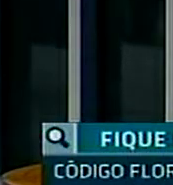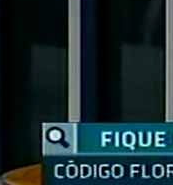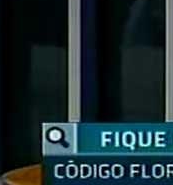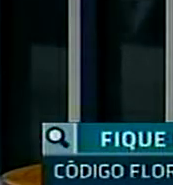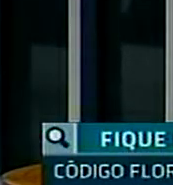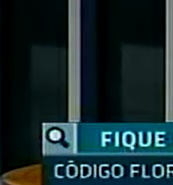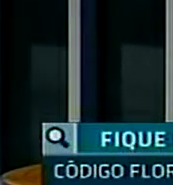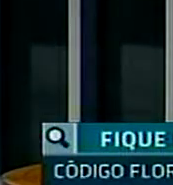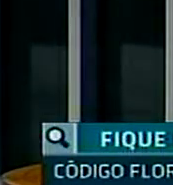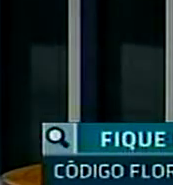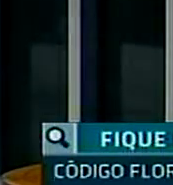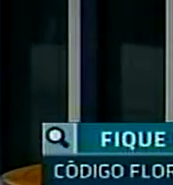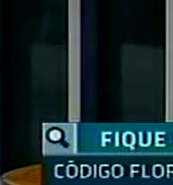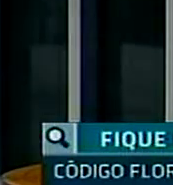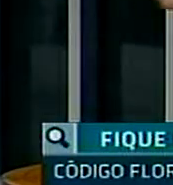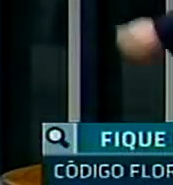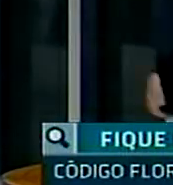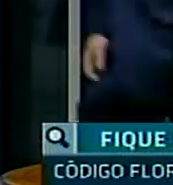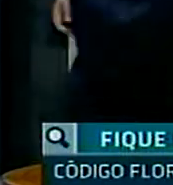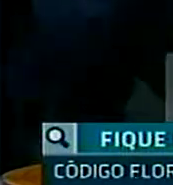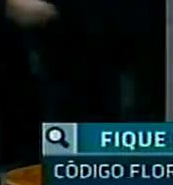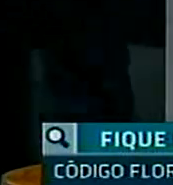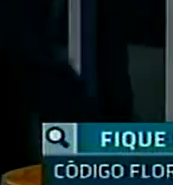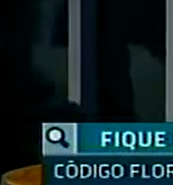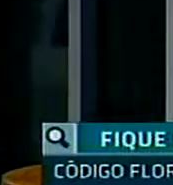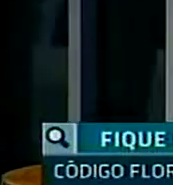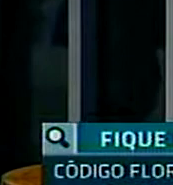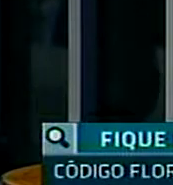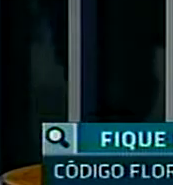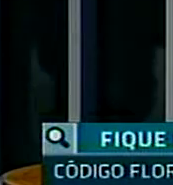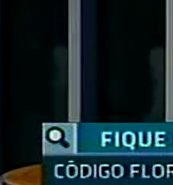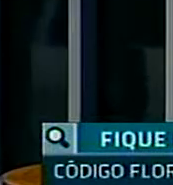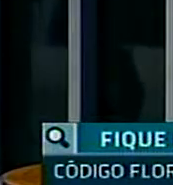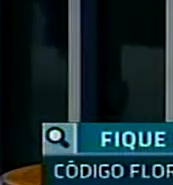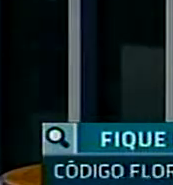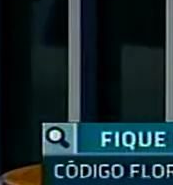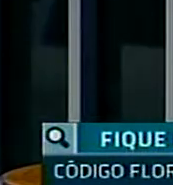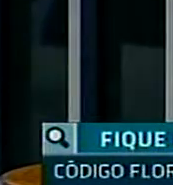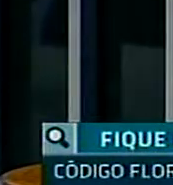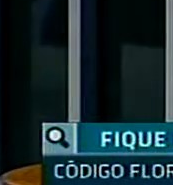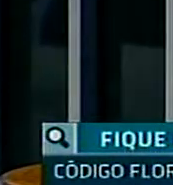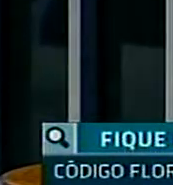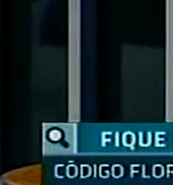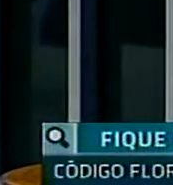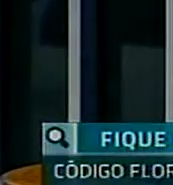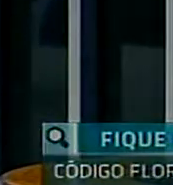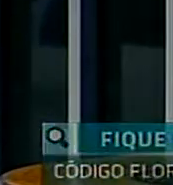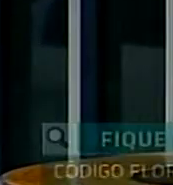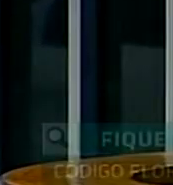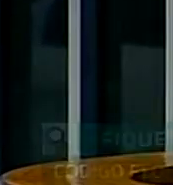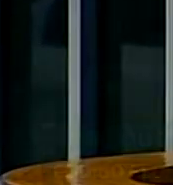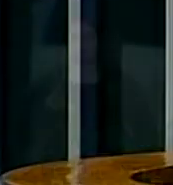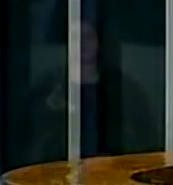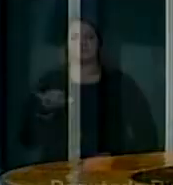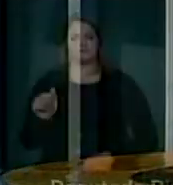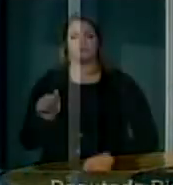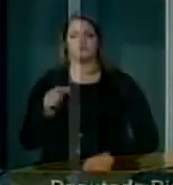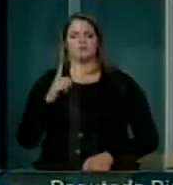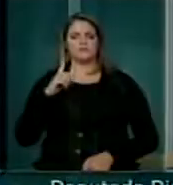responsabilidade, onde o futuro está em jogo. Vamos aproveitar que a democracia nos dá a toga do